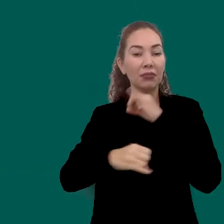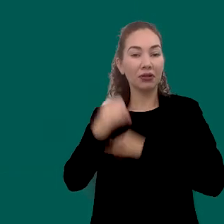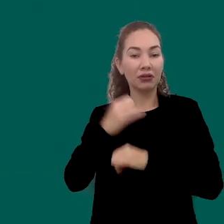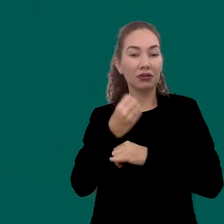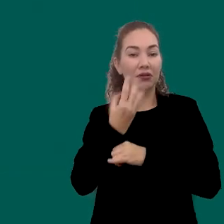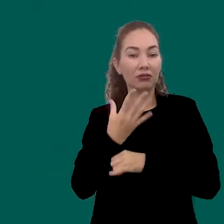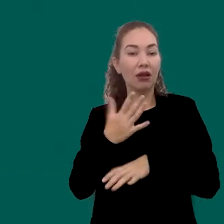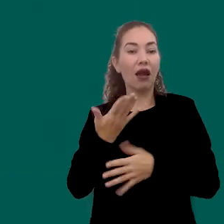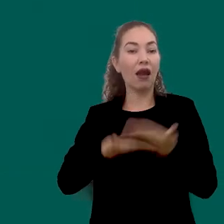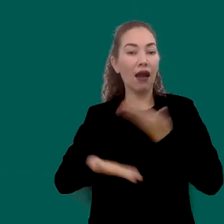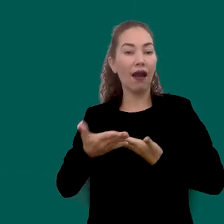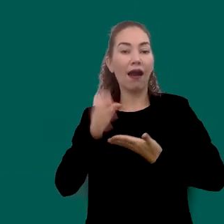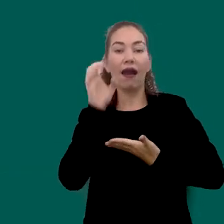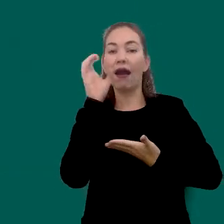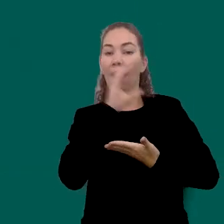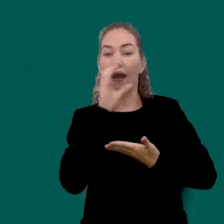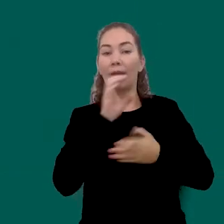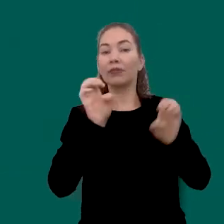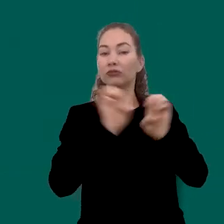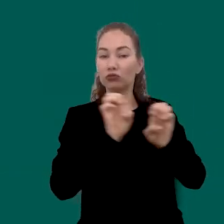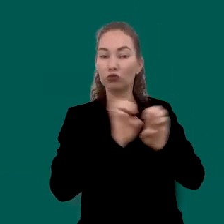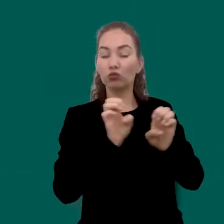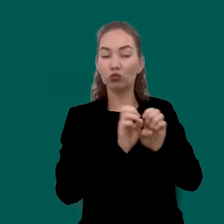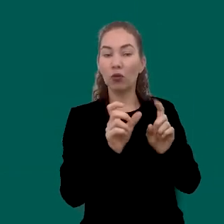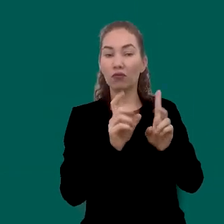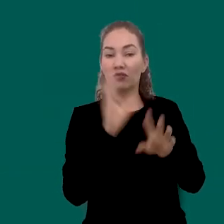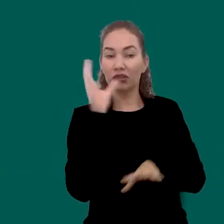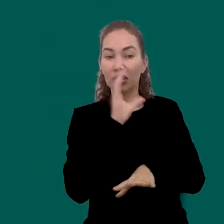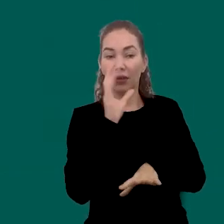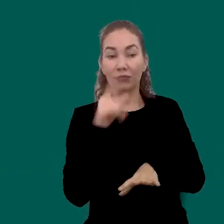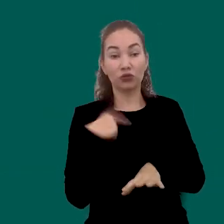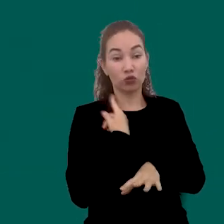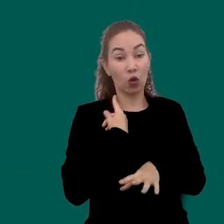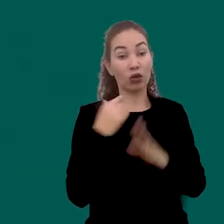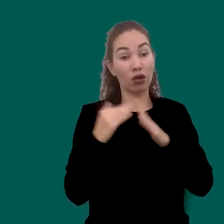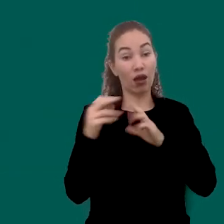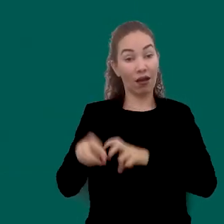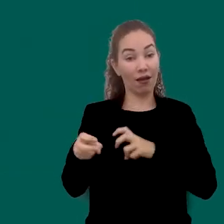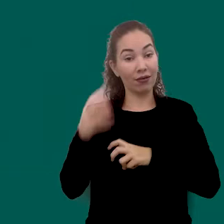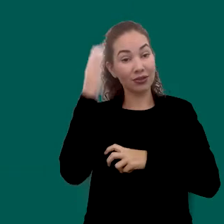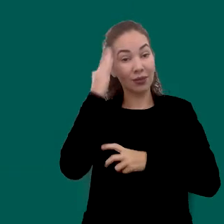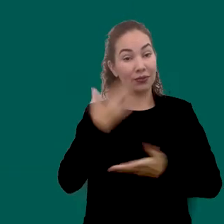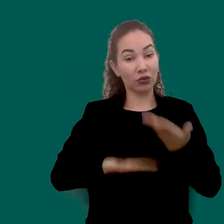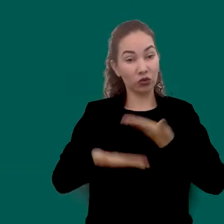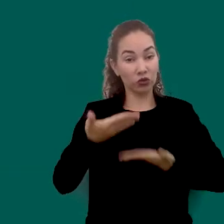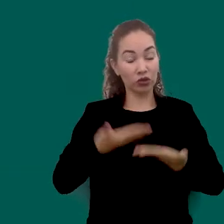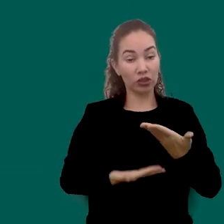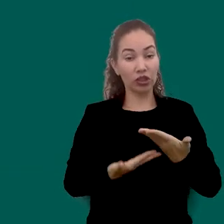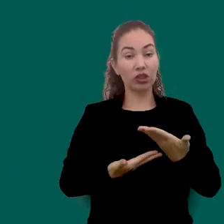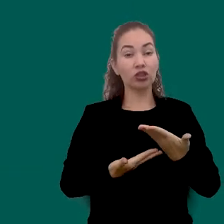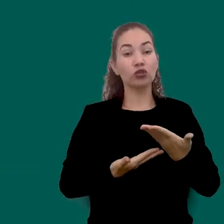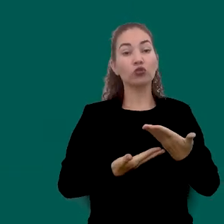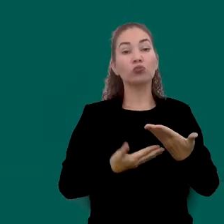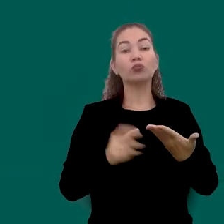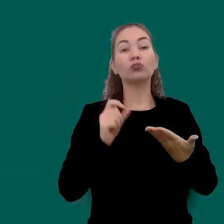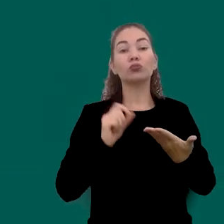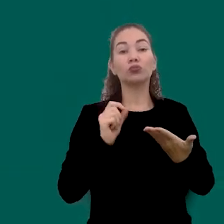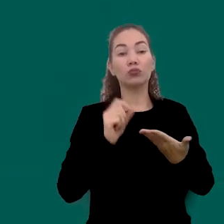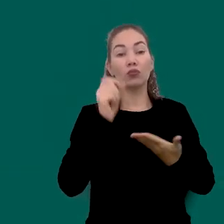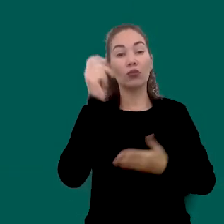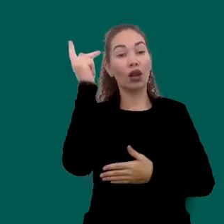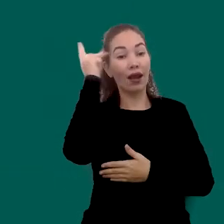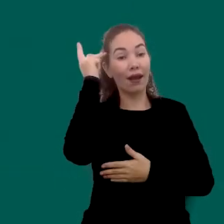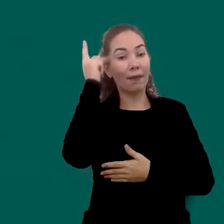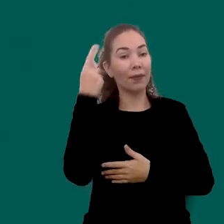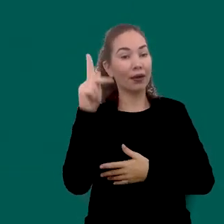mais rápido, com mais agilidade, né? Porque a gente que é de interior, a gente sabe que o atendimento do Mercado Livre numa São Paulo é uma